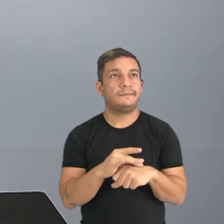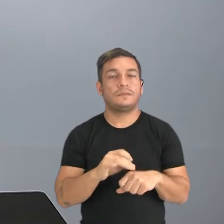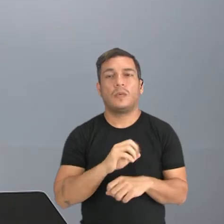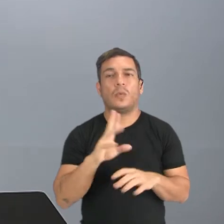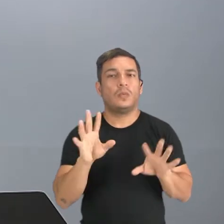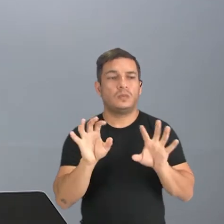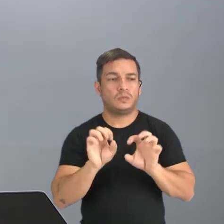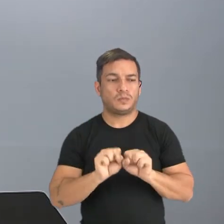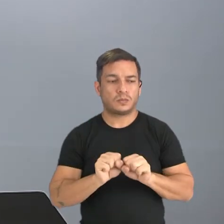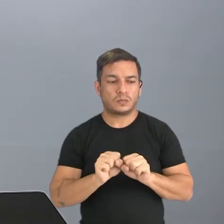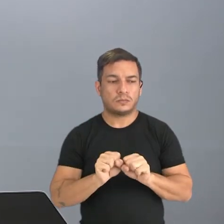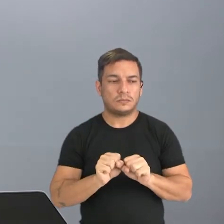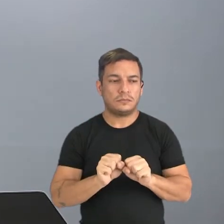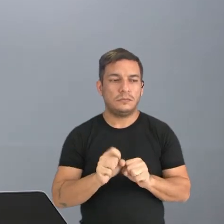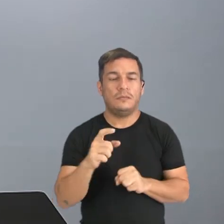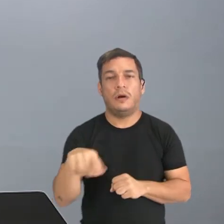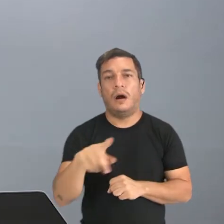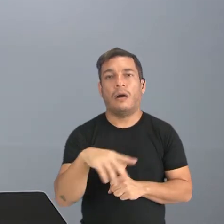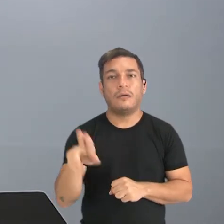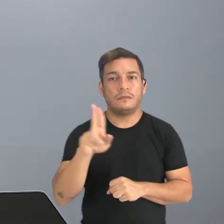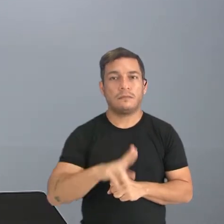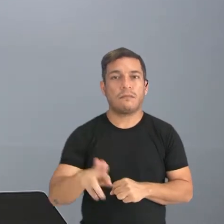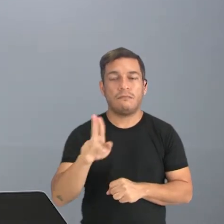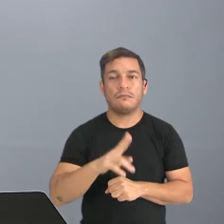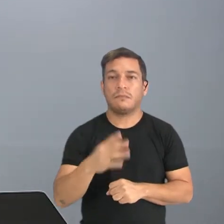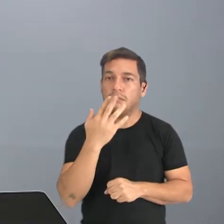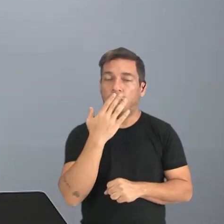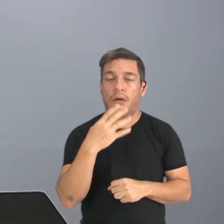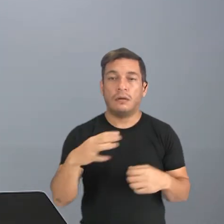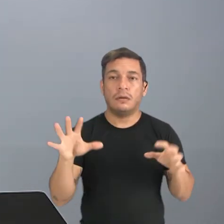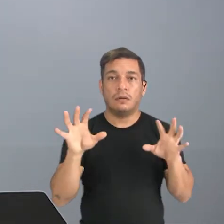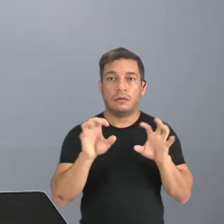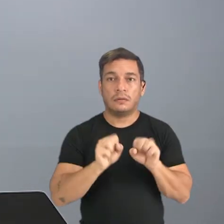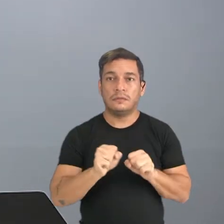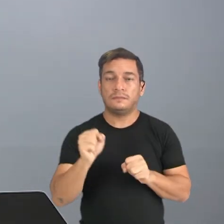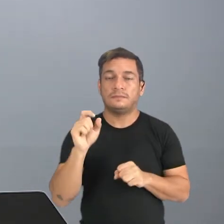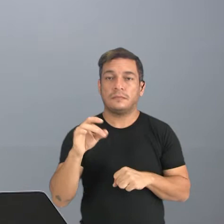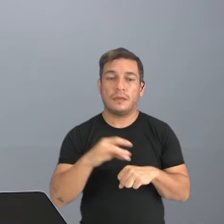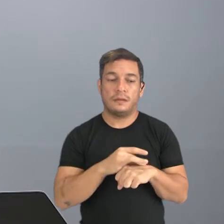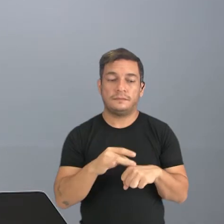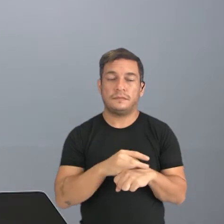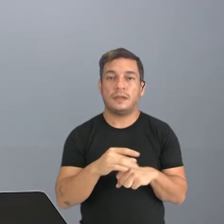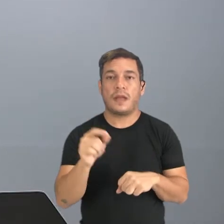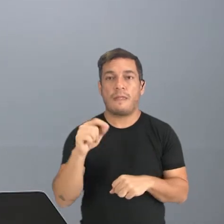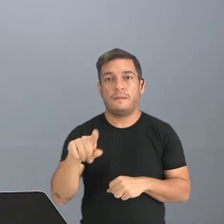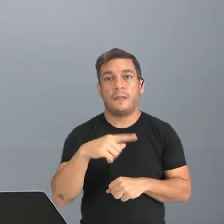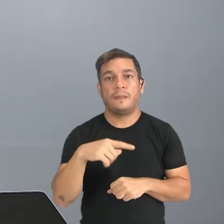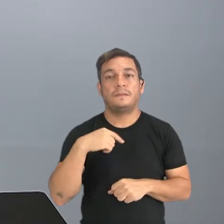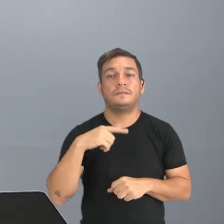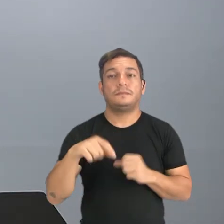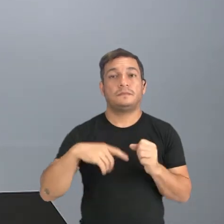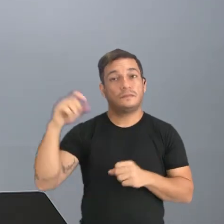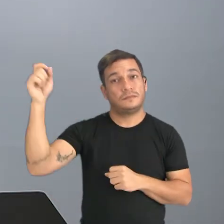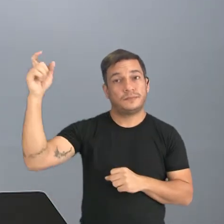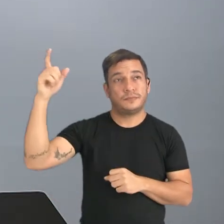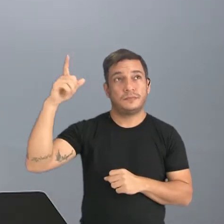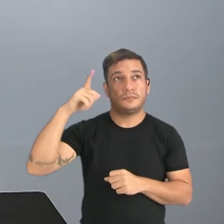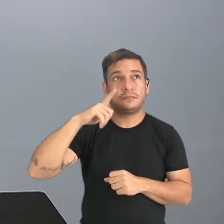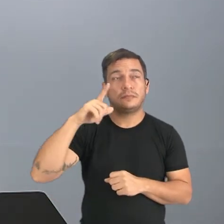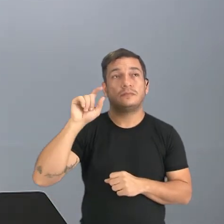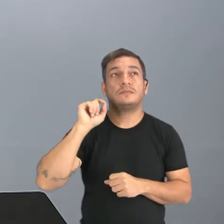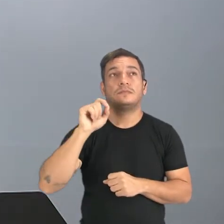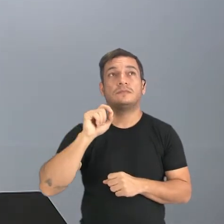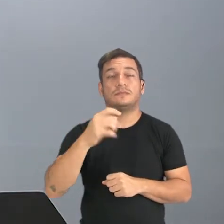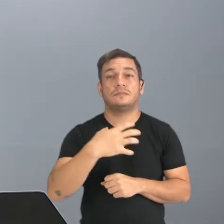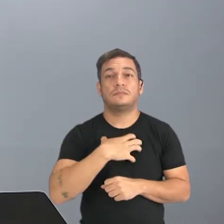escura. E quando você usa essa roupa na cor preta ou escura, você passa e fica exposto ao sol, você